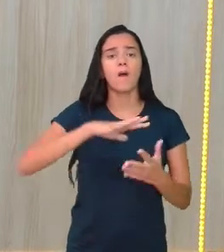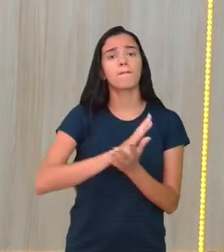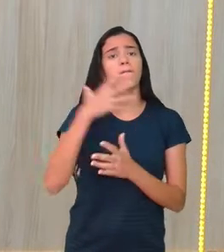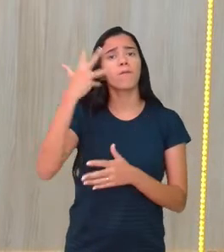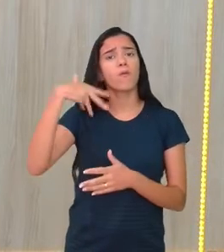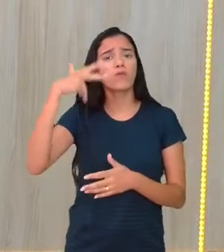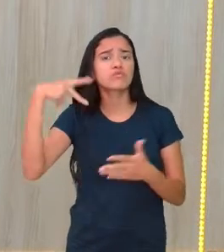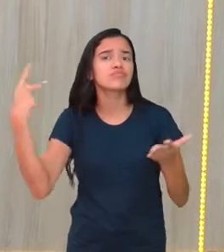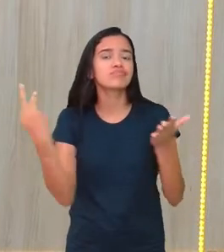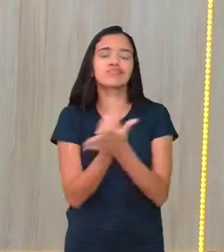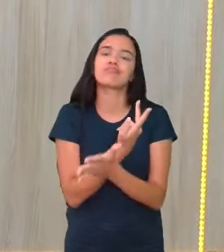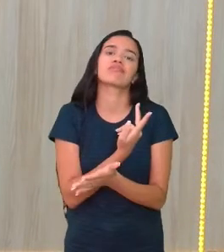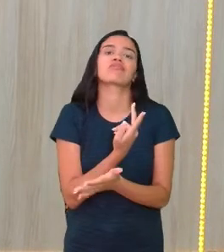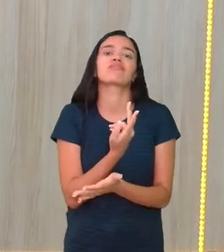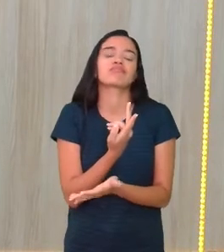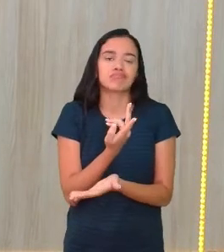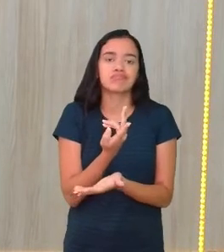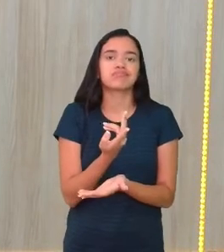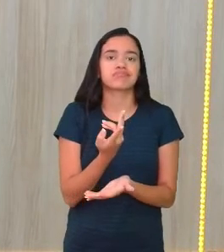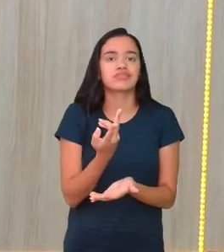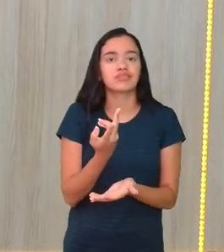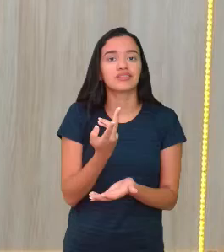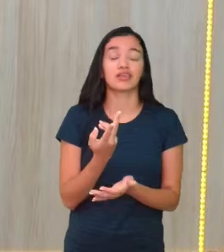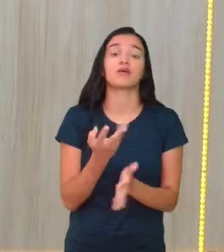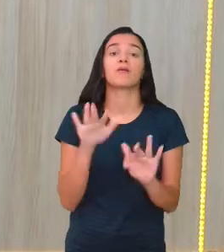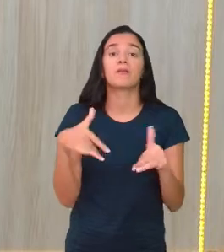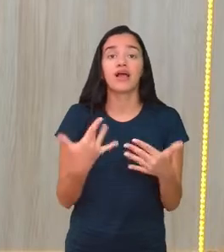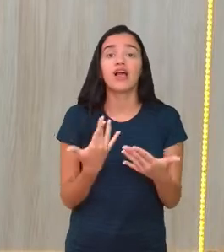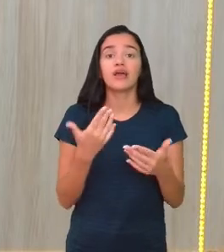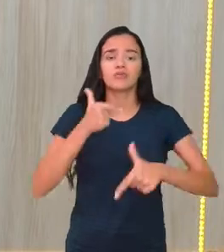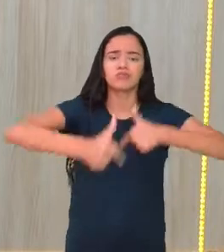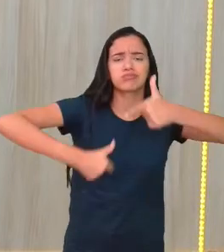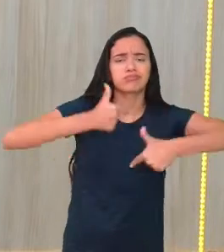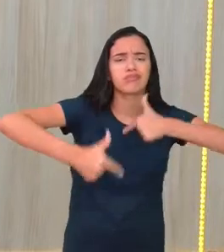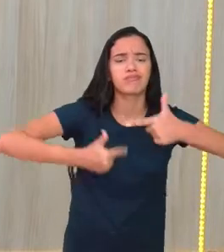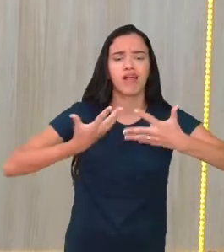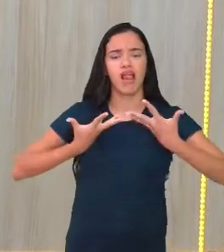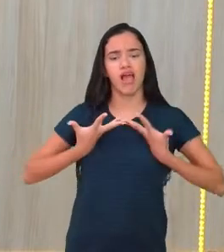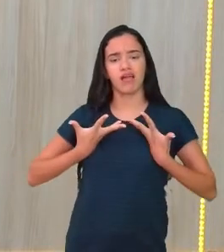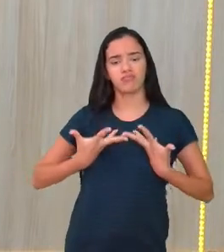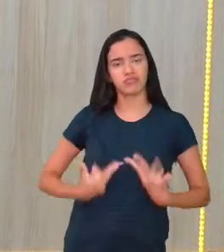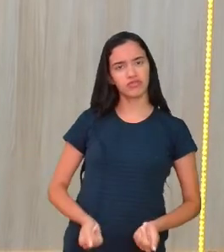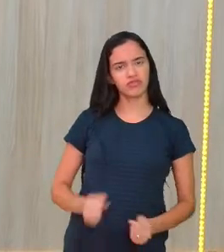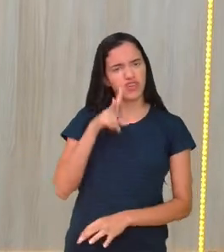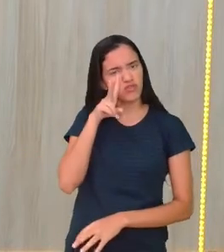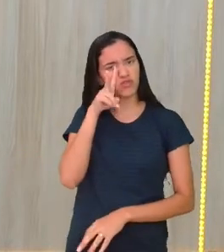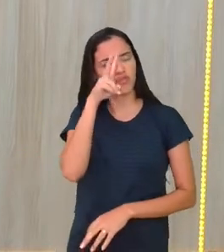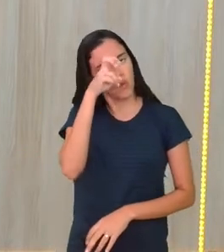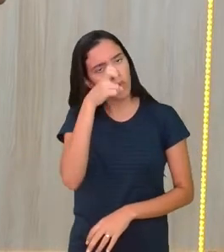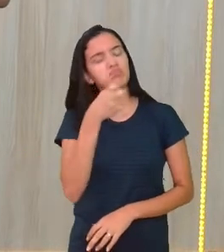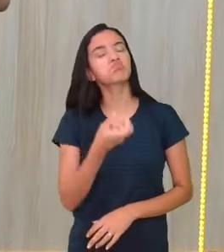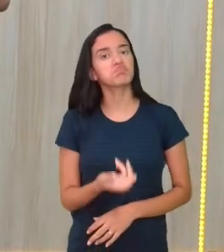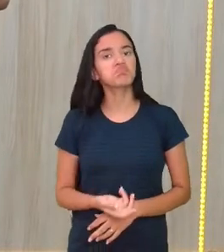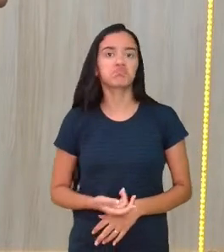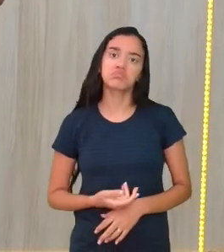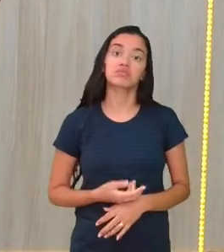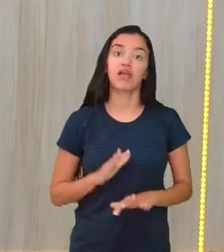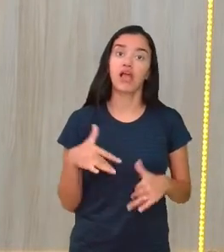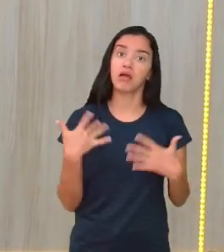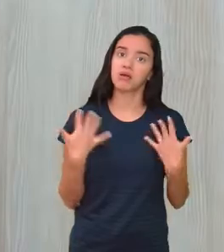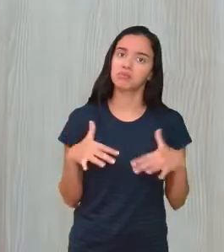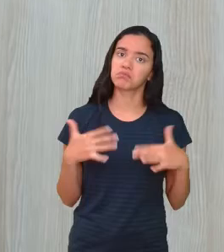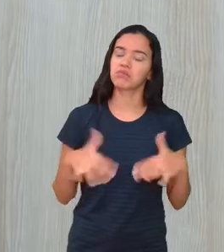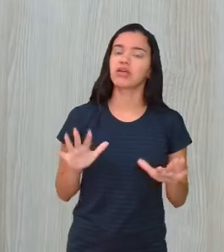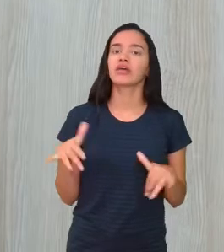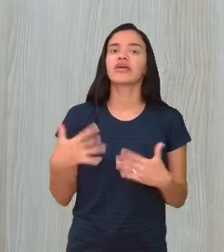um erro, uma tarefa cansativa, um exílio. Vê que forte Muito isso, né? forte. Muito forte. Imagina